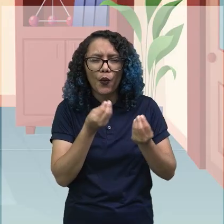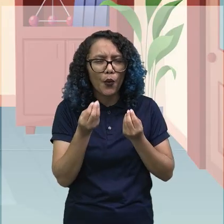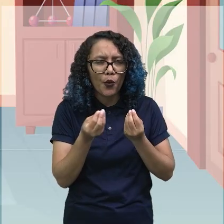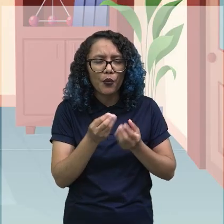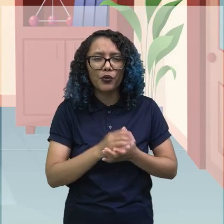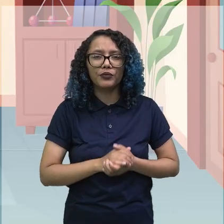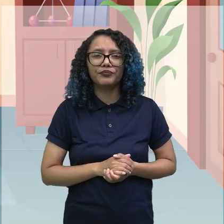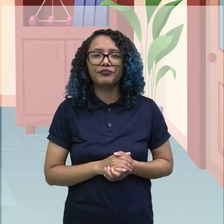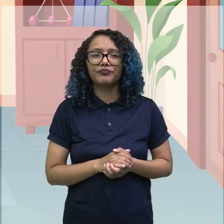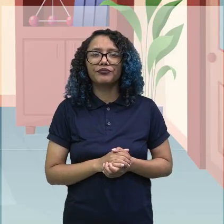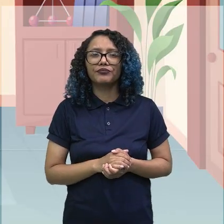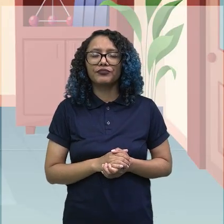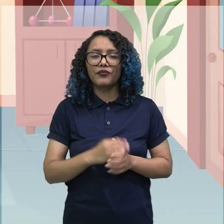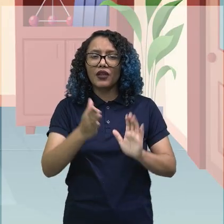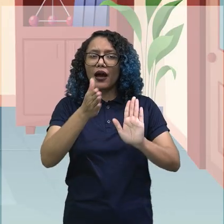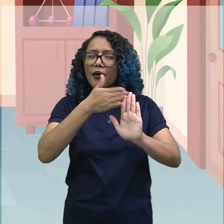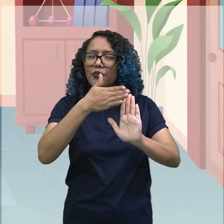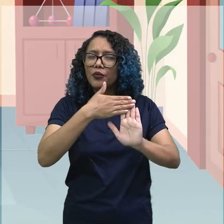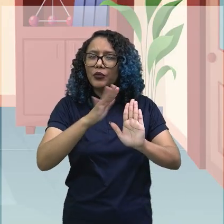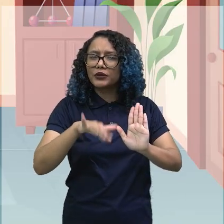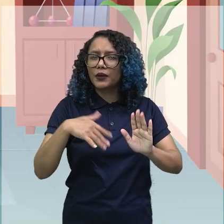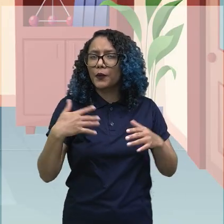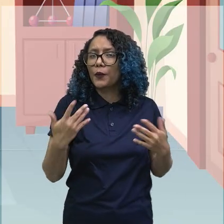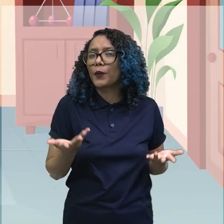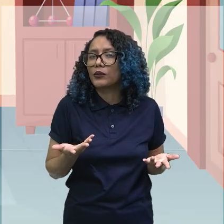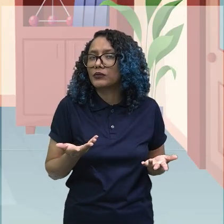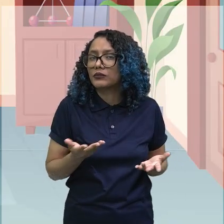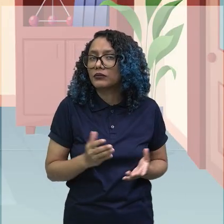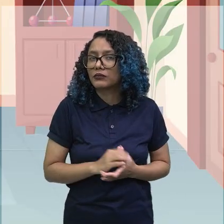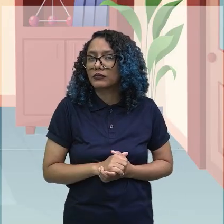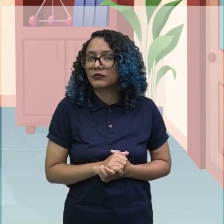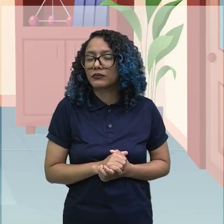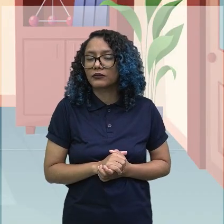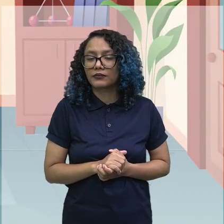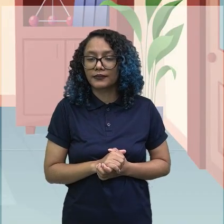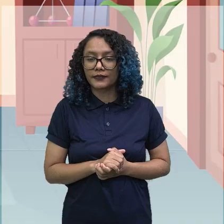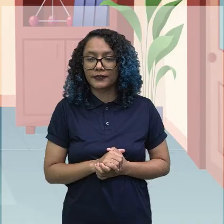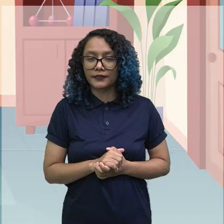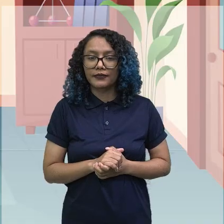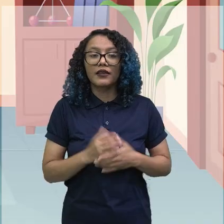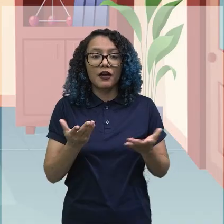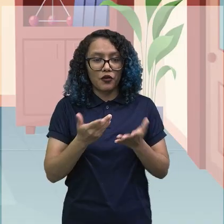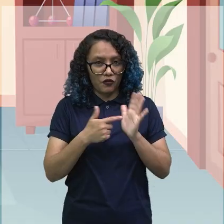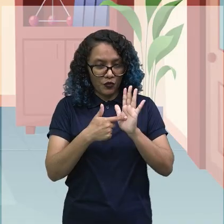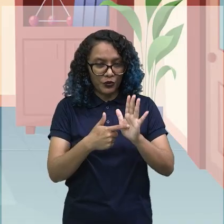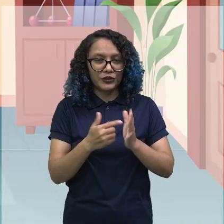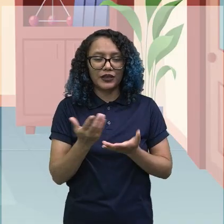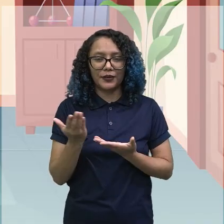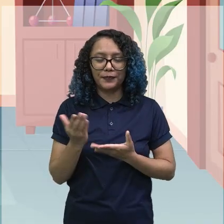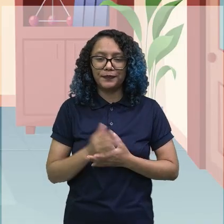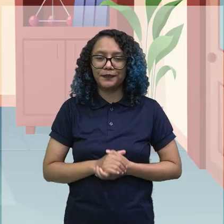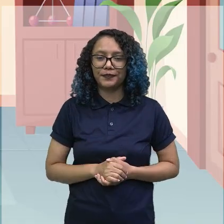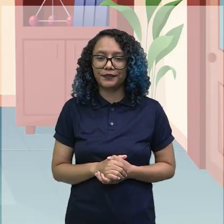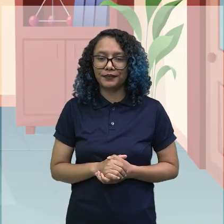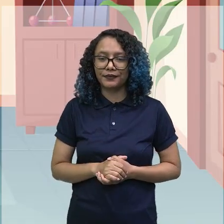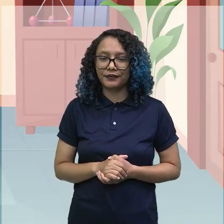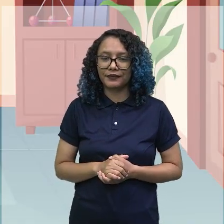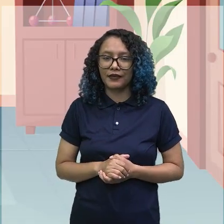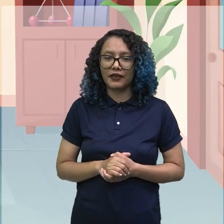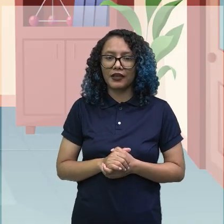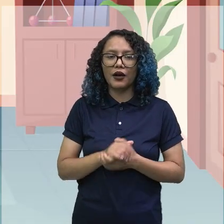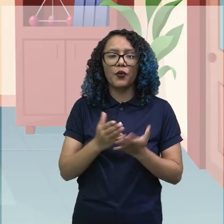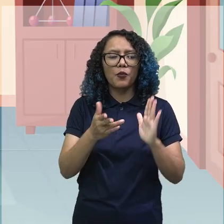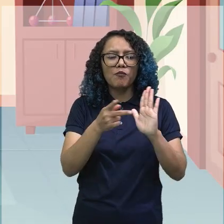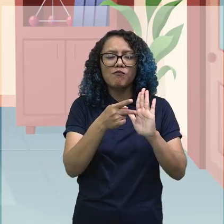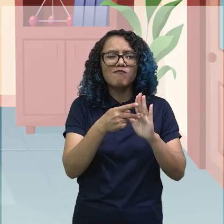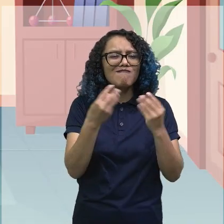vai proporcionar para o nosso aluno? Então, vamos conhecer. Então, olha só, para que serve o